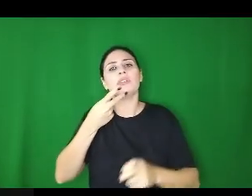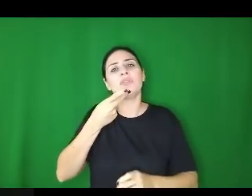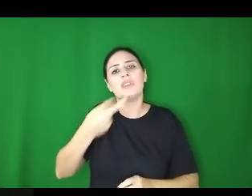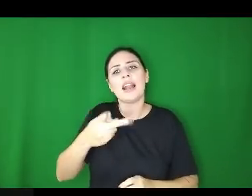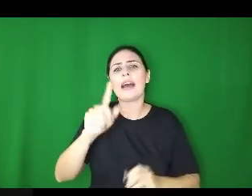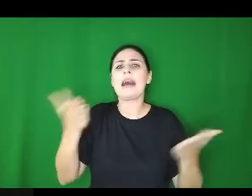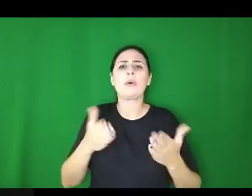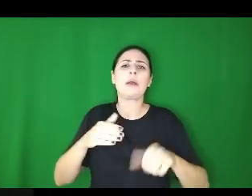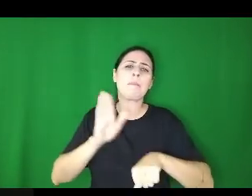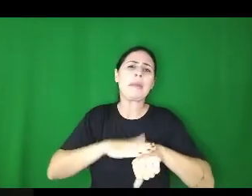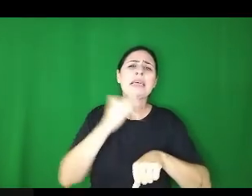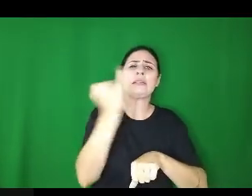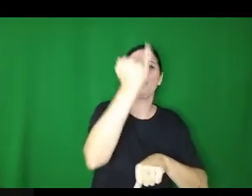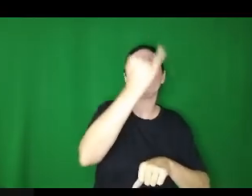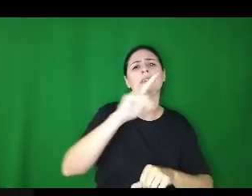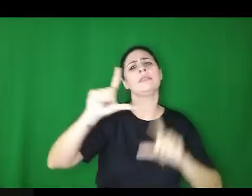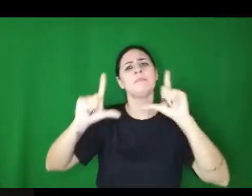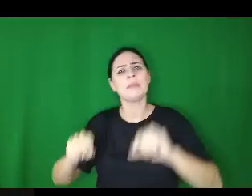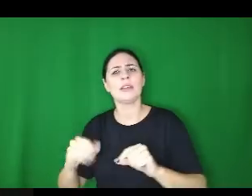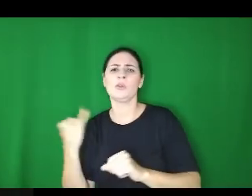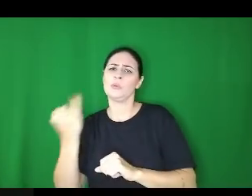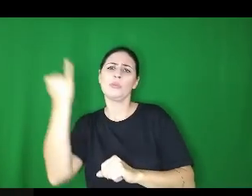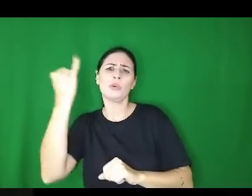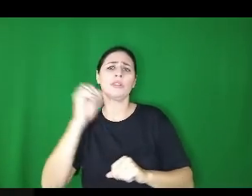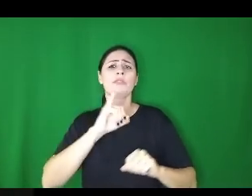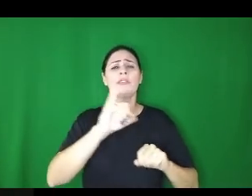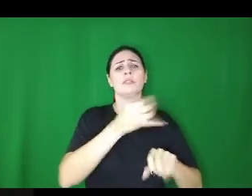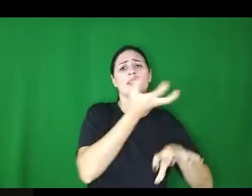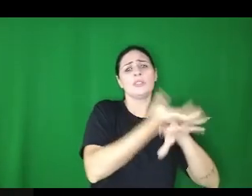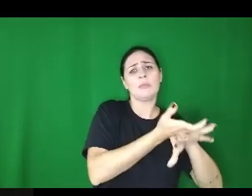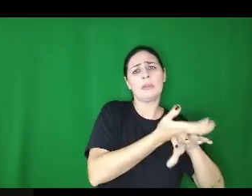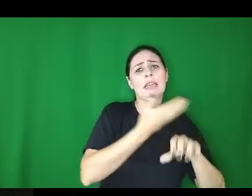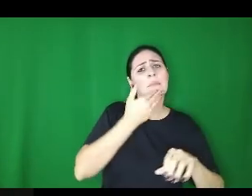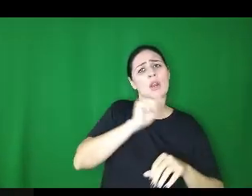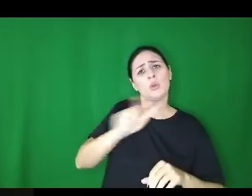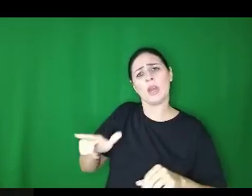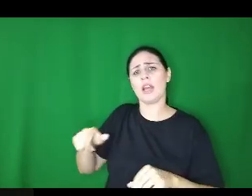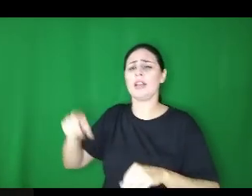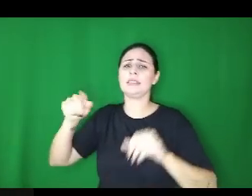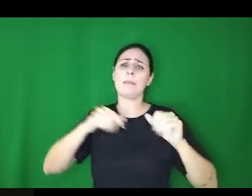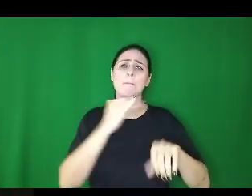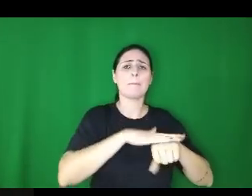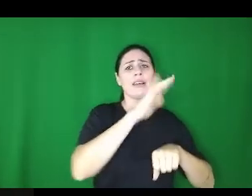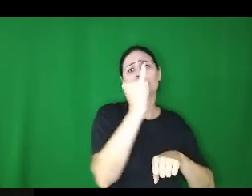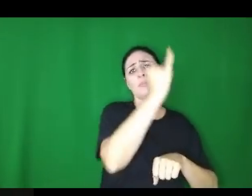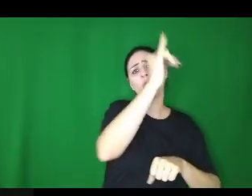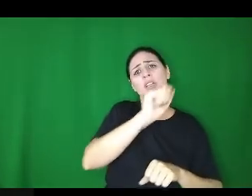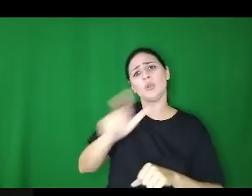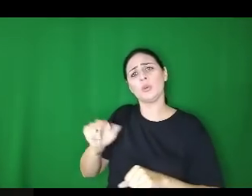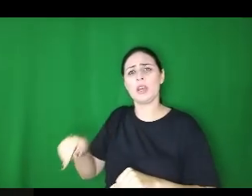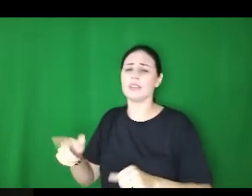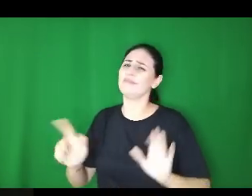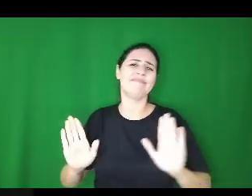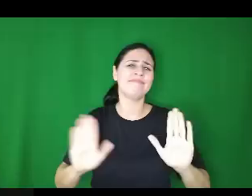quer dizer que é o que eu penso sobre educação de um modo geral, é o que eu penso sobre educação dentro desse contexto. tá? Se alguém retirar um